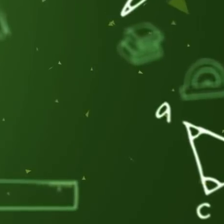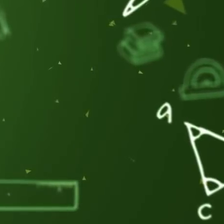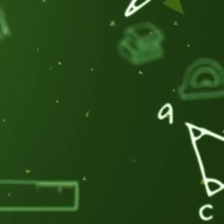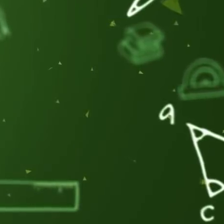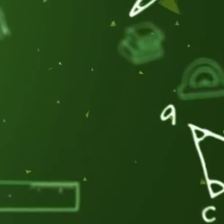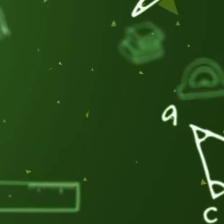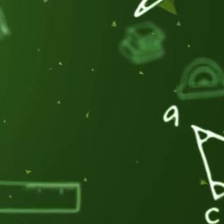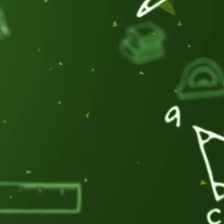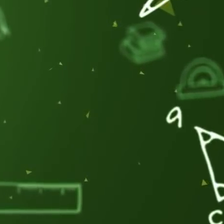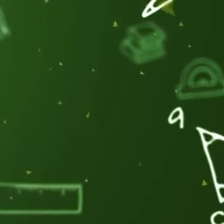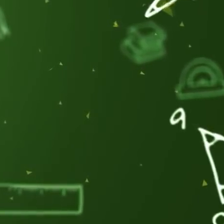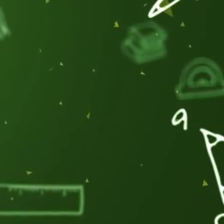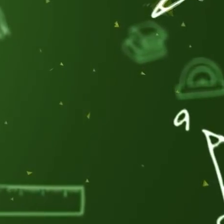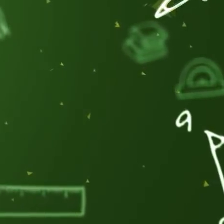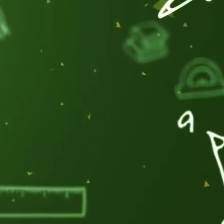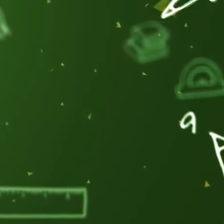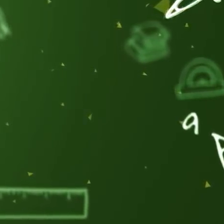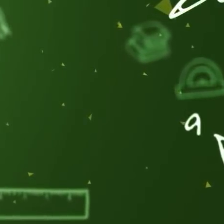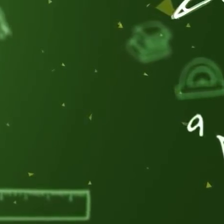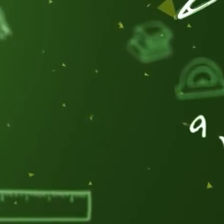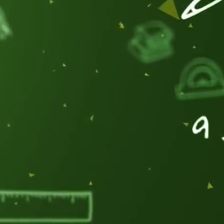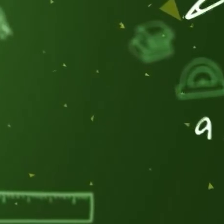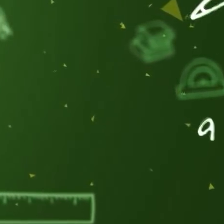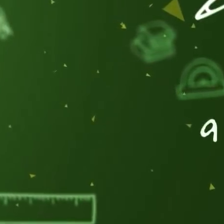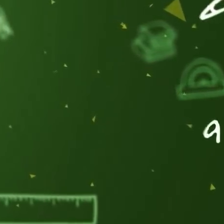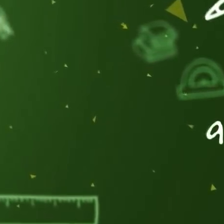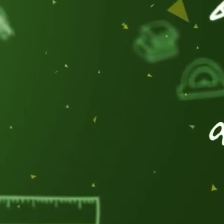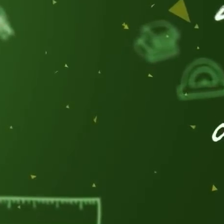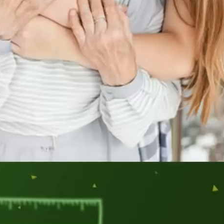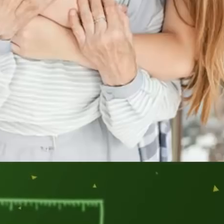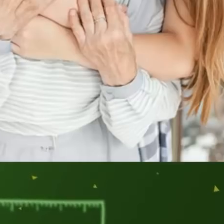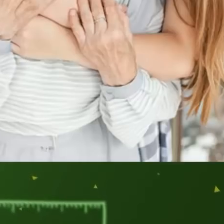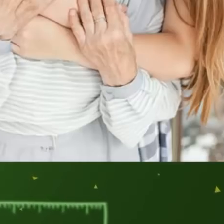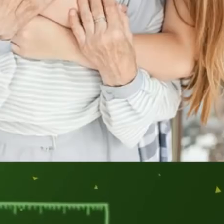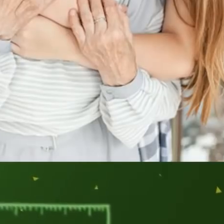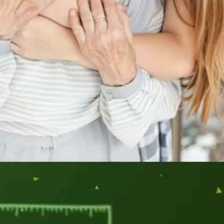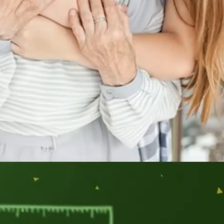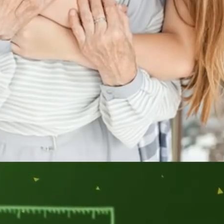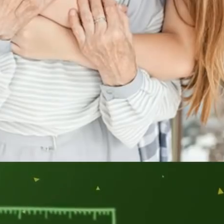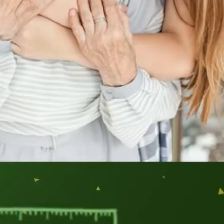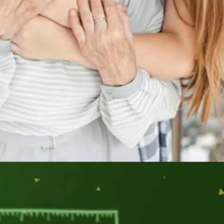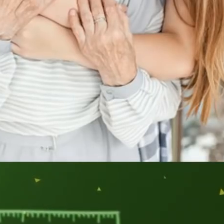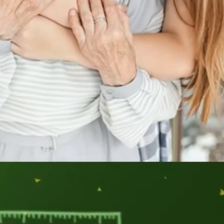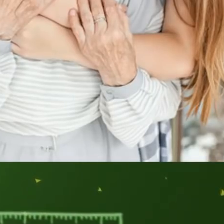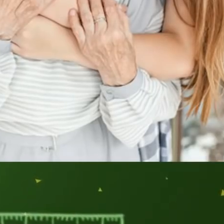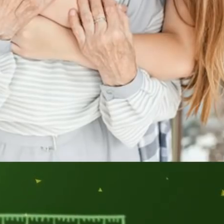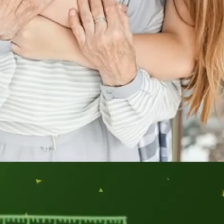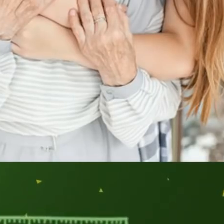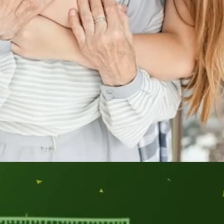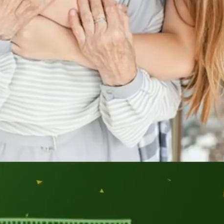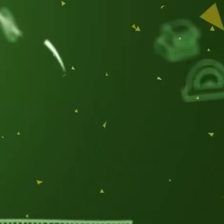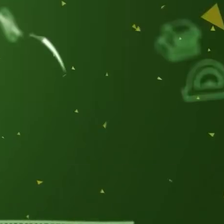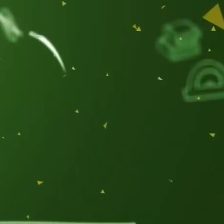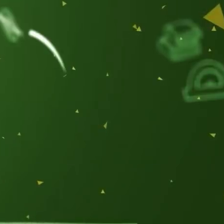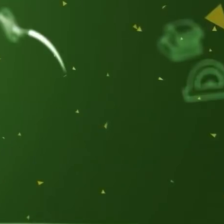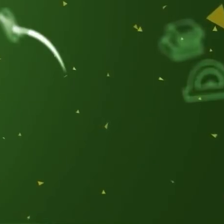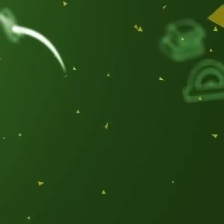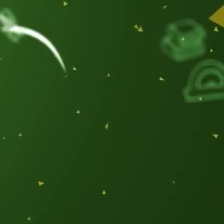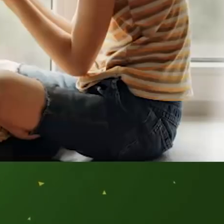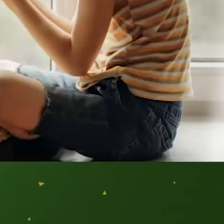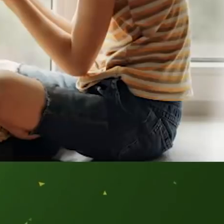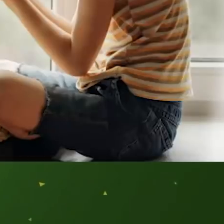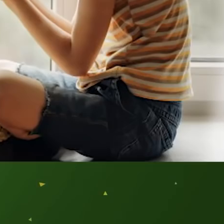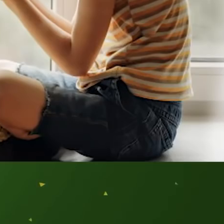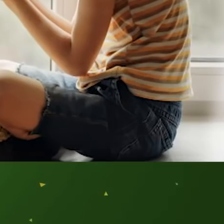Então, nós precisamos continuar e nos esforçar a cuidar das pessoas,